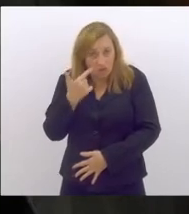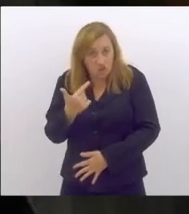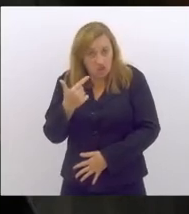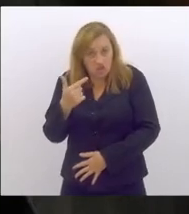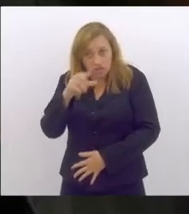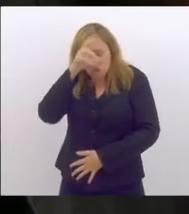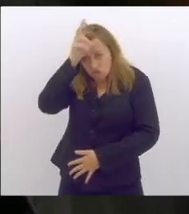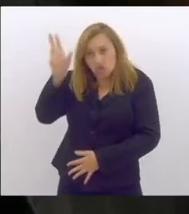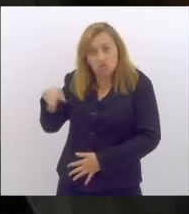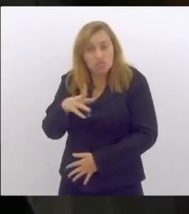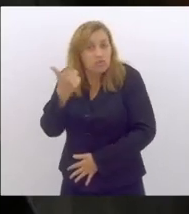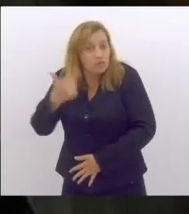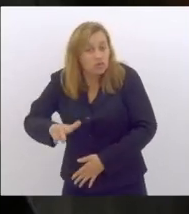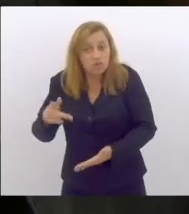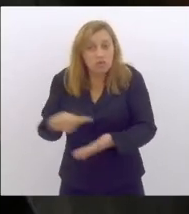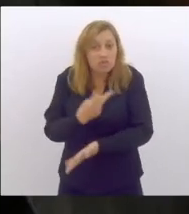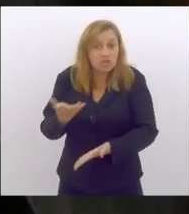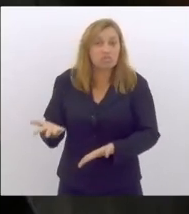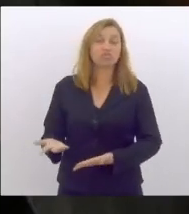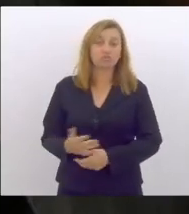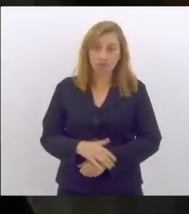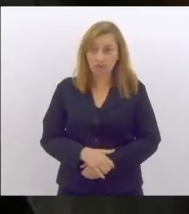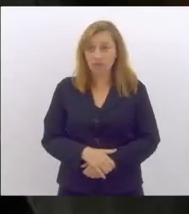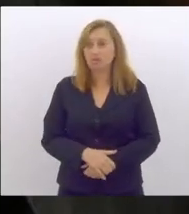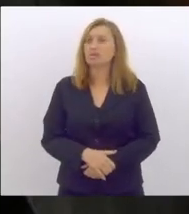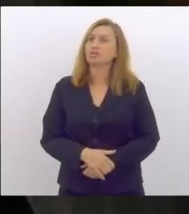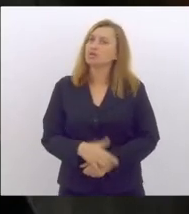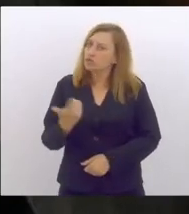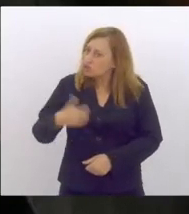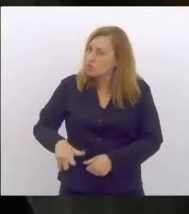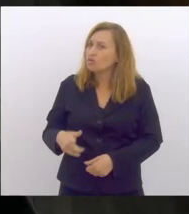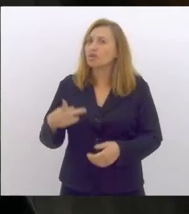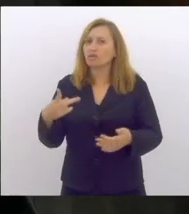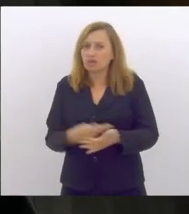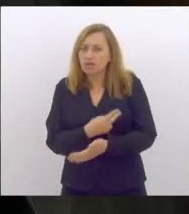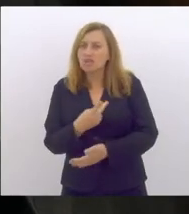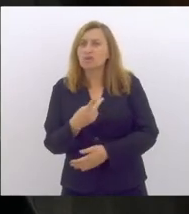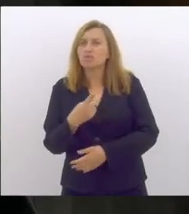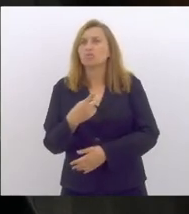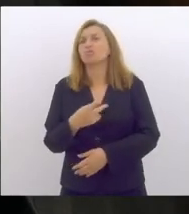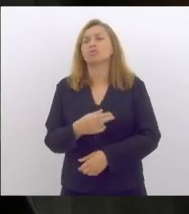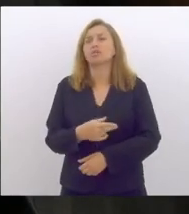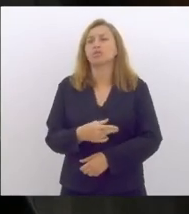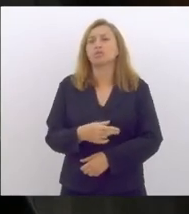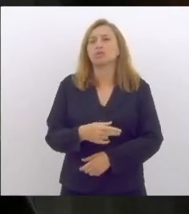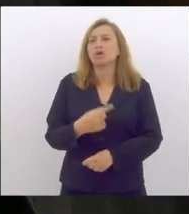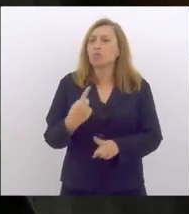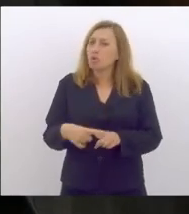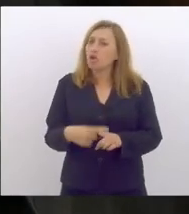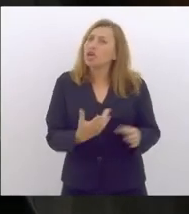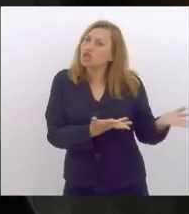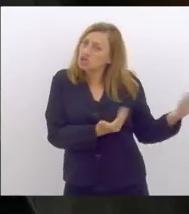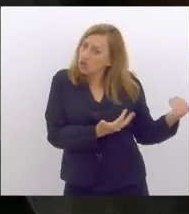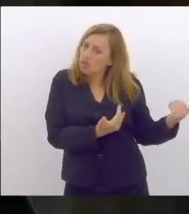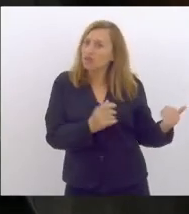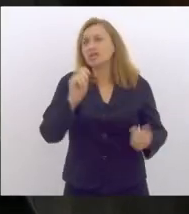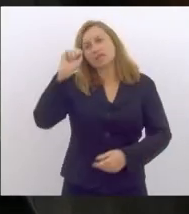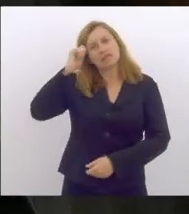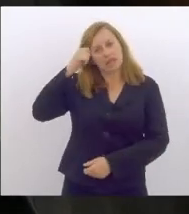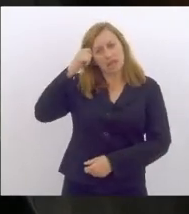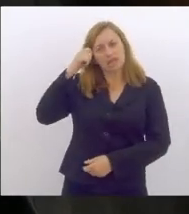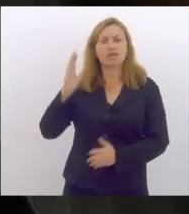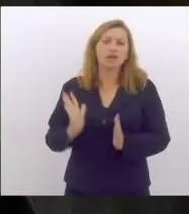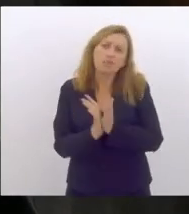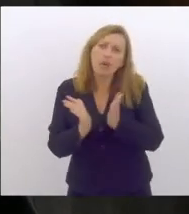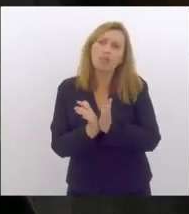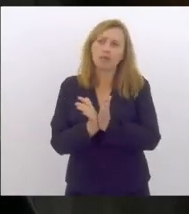aconteceu de novo com ele ontem de novo esse rapaz porque jovem porque negro porque